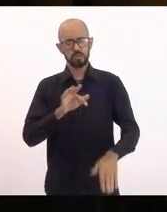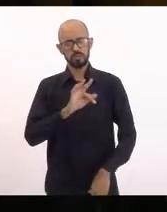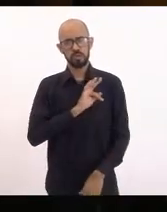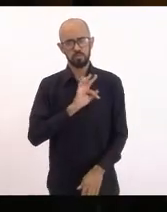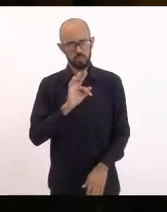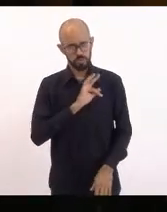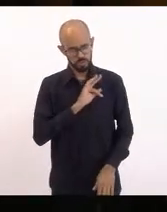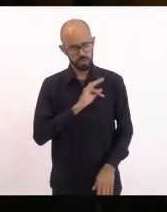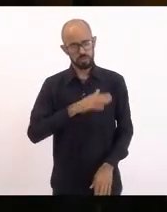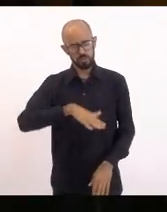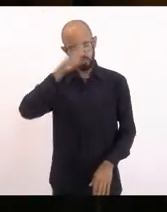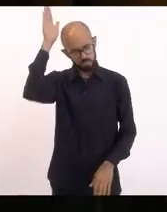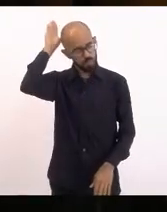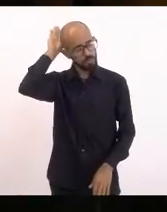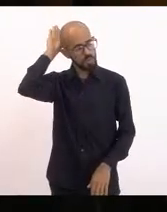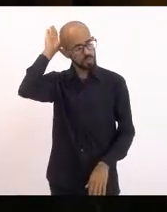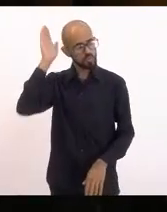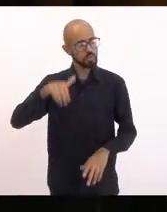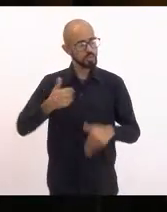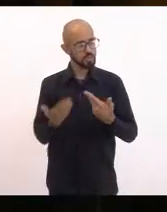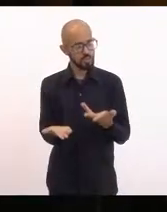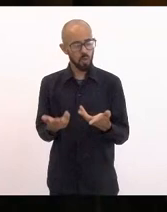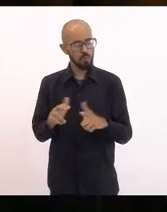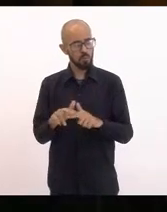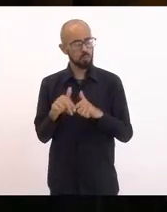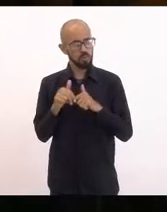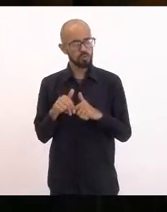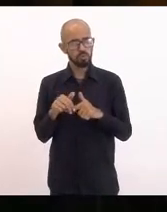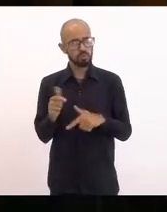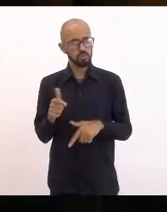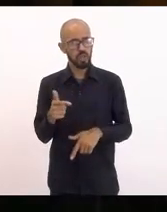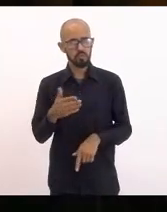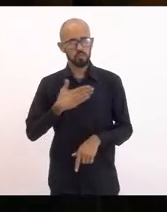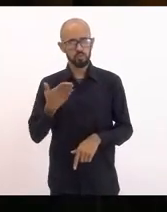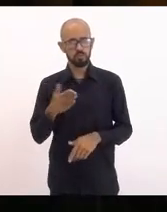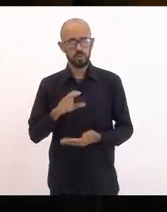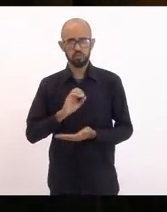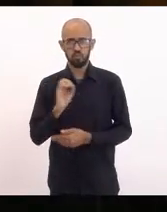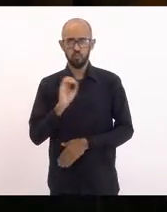bombeiros, enfim. Então, portanto, não houve nenhuma surpresa.